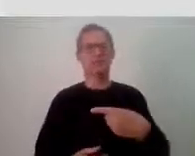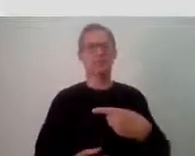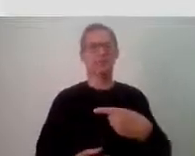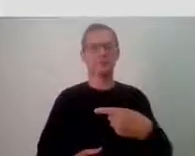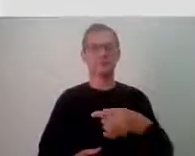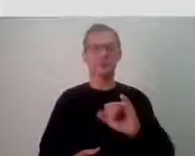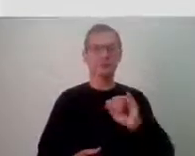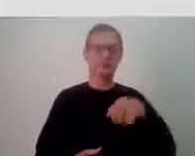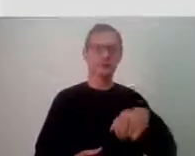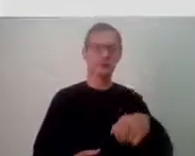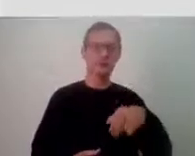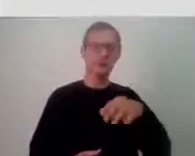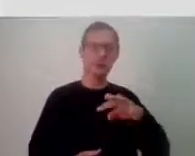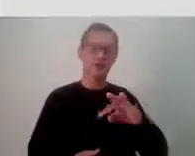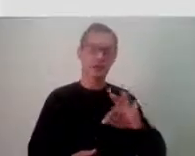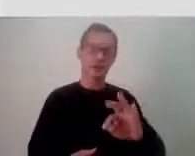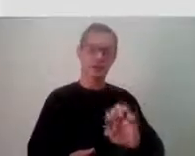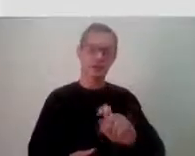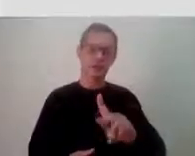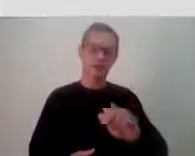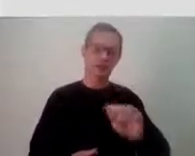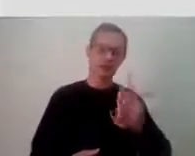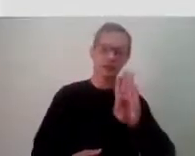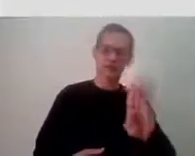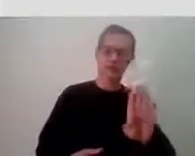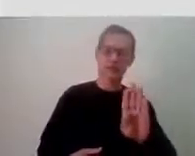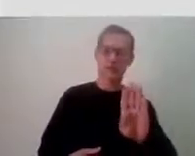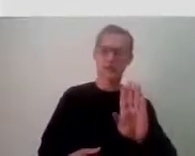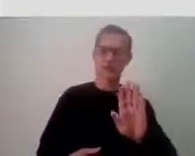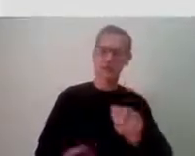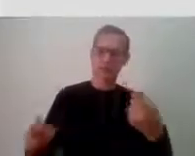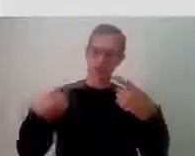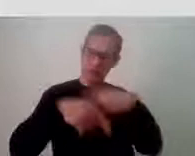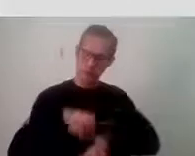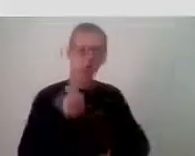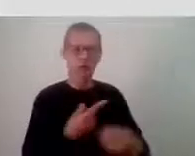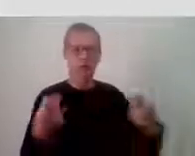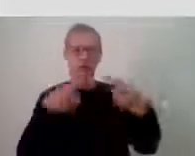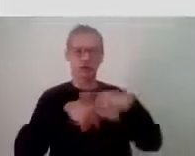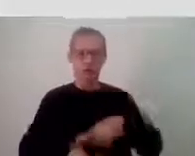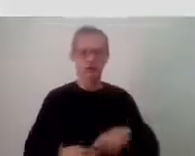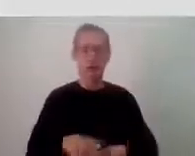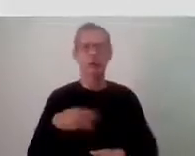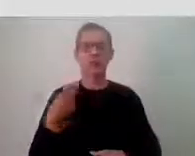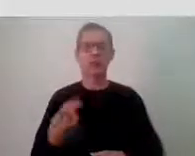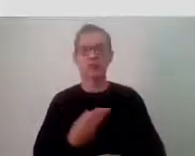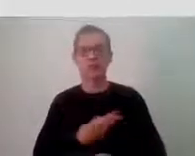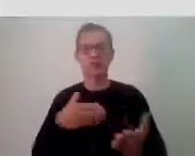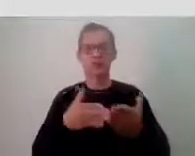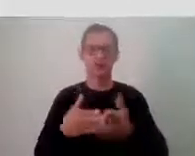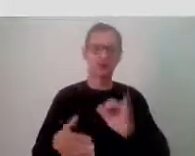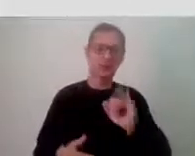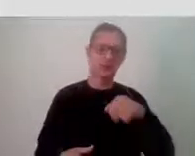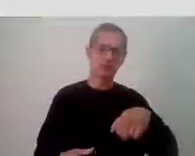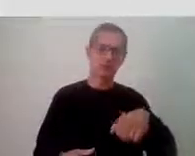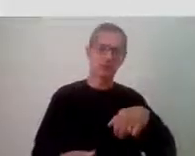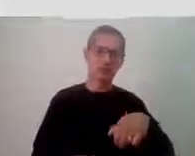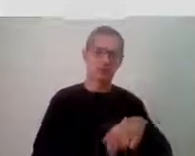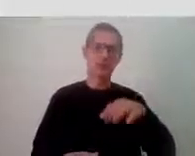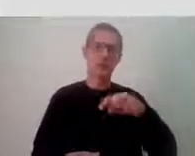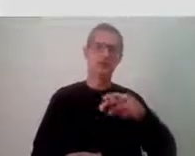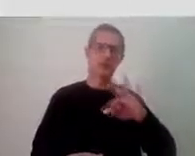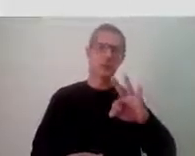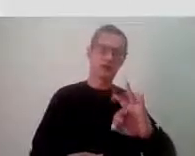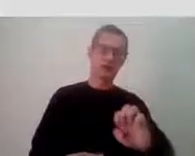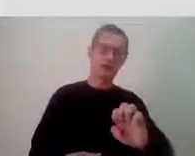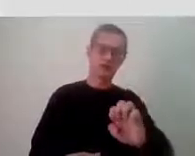a integral de b a a, ou seja, eu inverti. Quando a gente inverte a ordem dos nossos limites de integração, o sinal da nossa